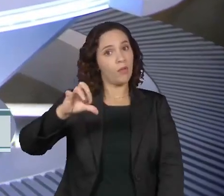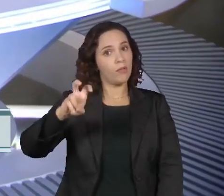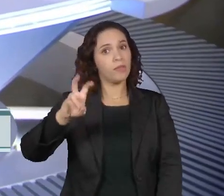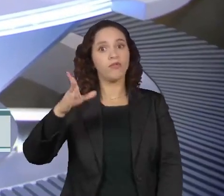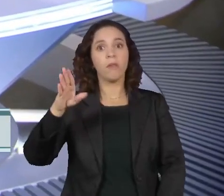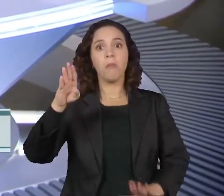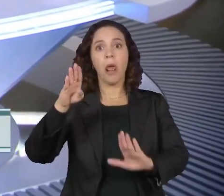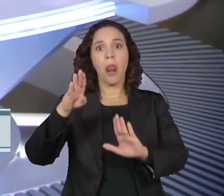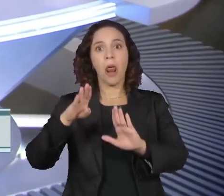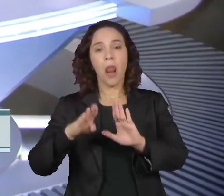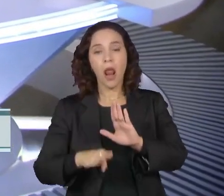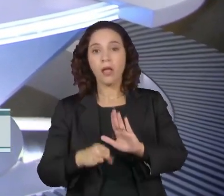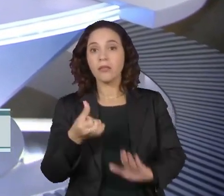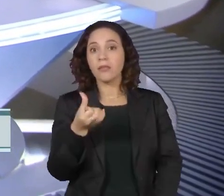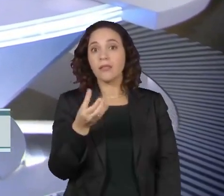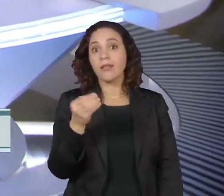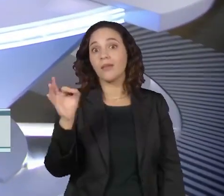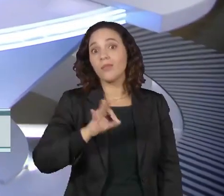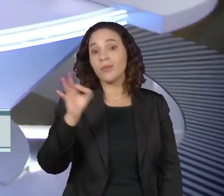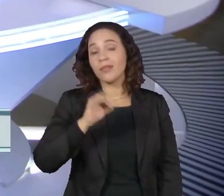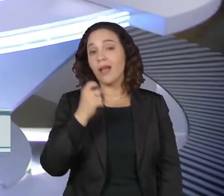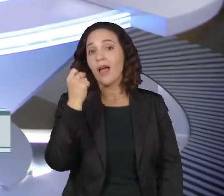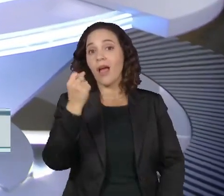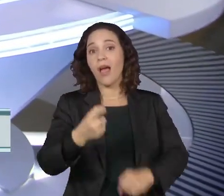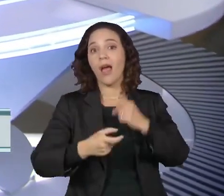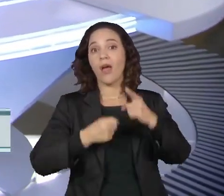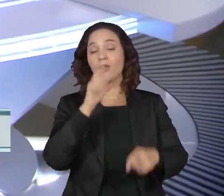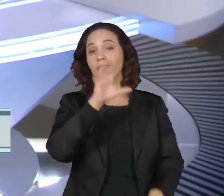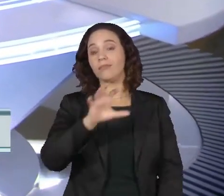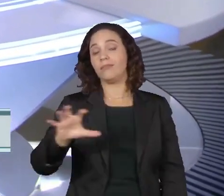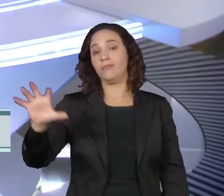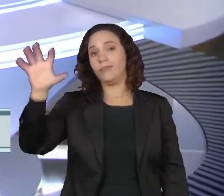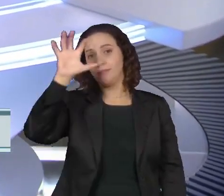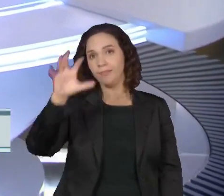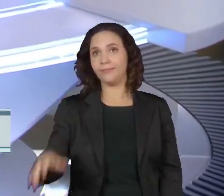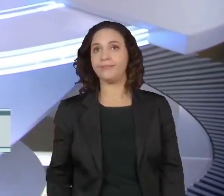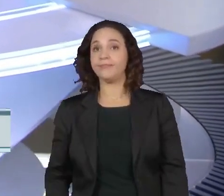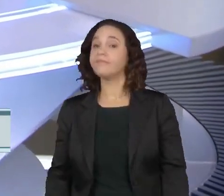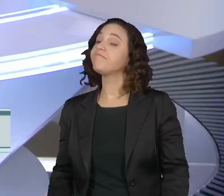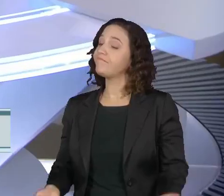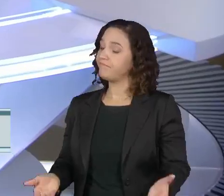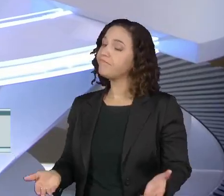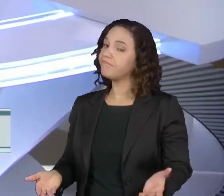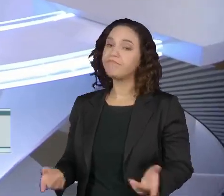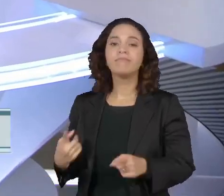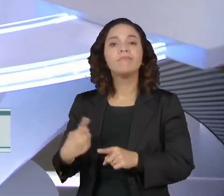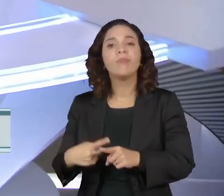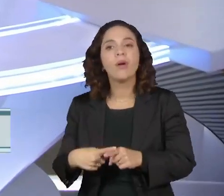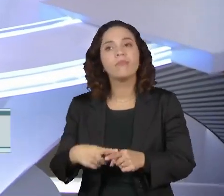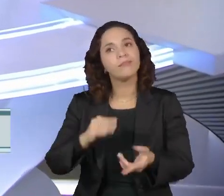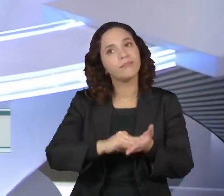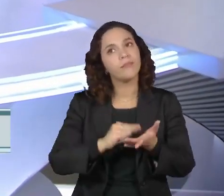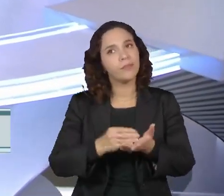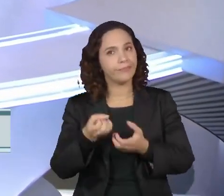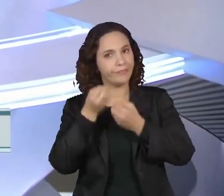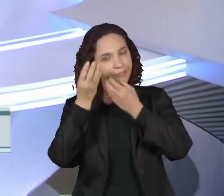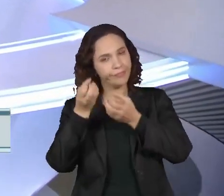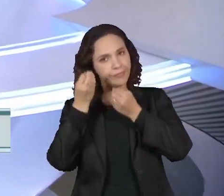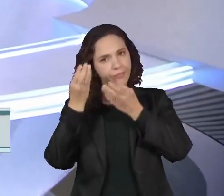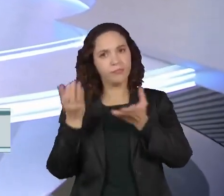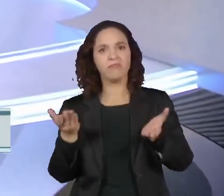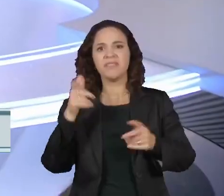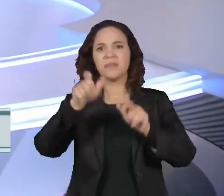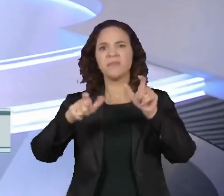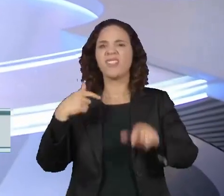perto dos 60% em algumas localidades. Pois é, e uma das causas é a desinformação, que faz muita